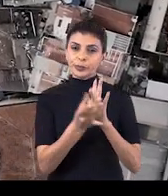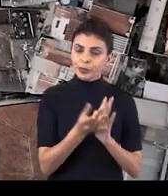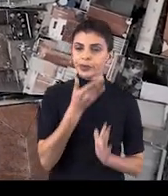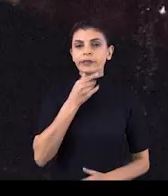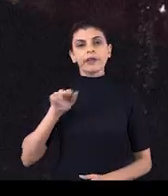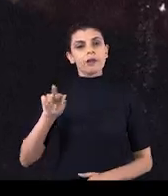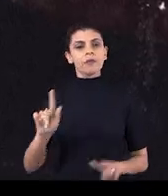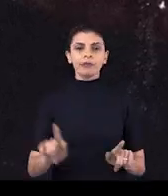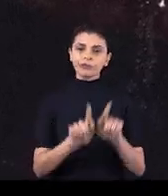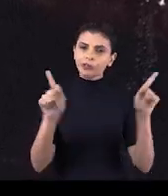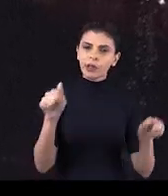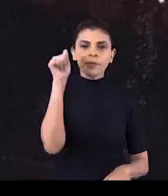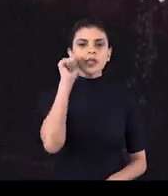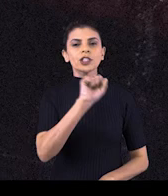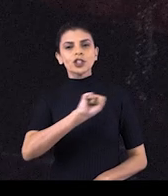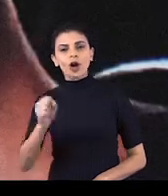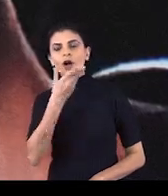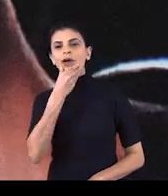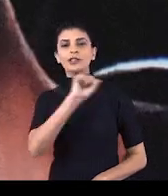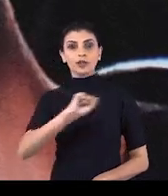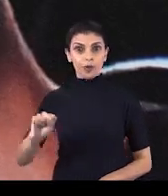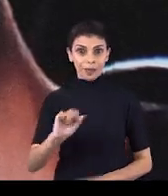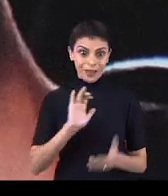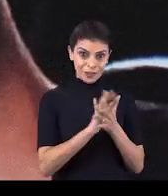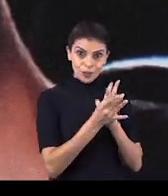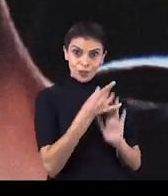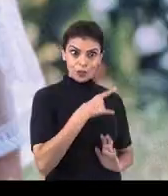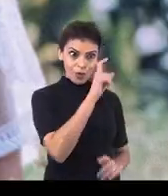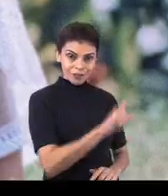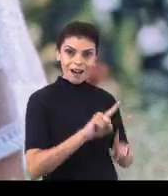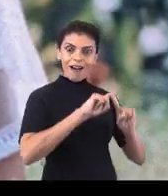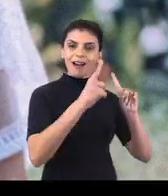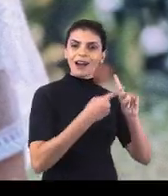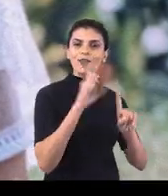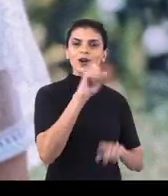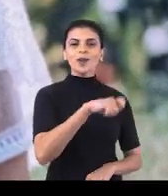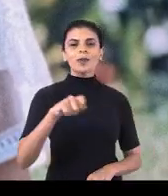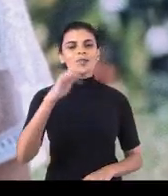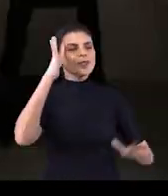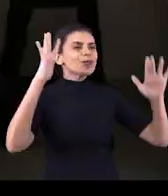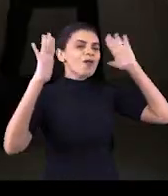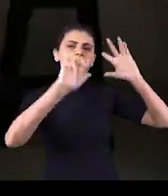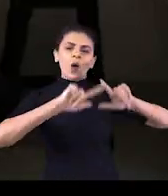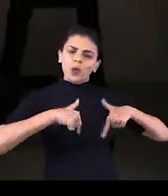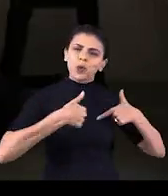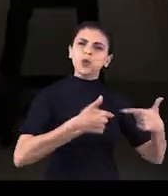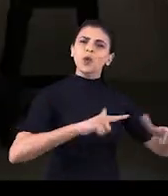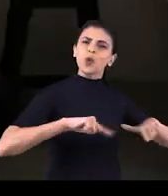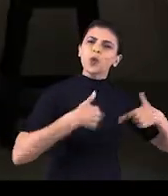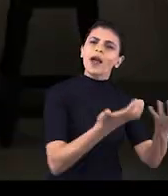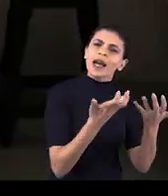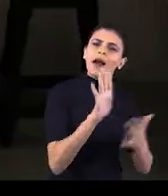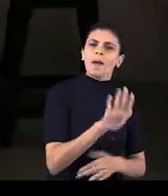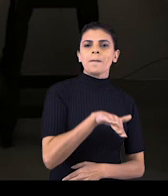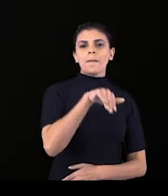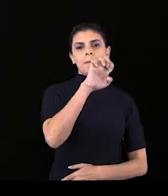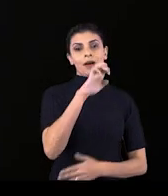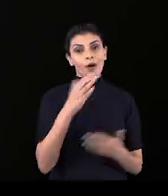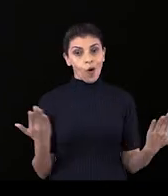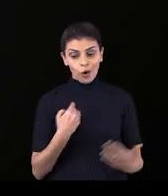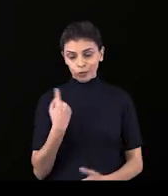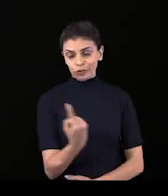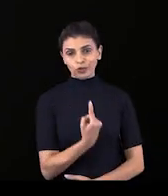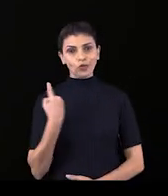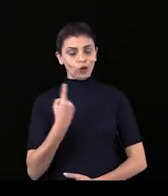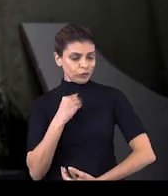gêmeo, sogra e sogro. Minha esposa estava grávida de 8 meses. Era a realização do sonho dela. Ela lutou muito para ser mãe.